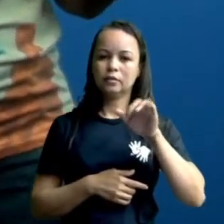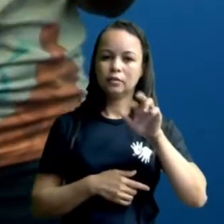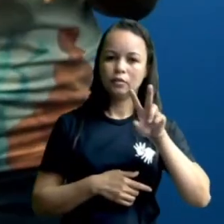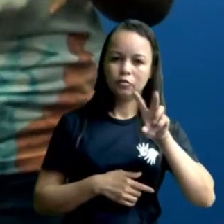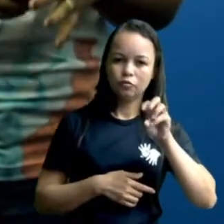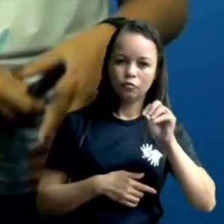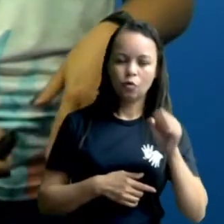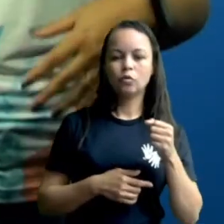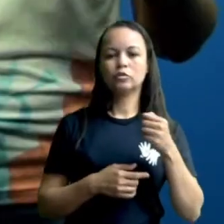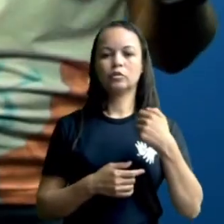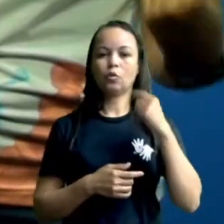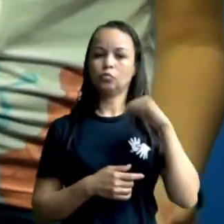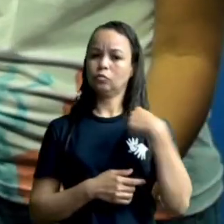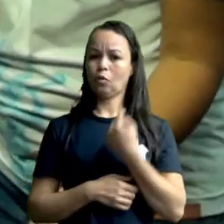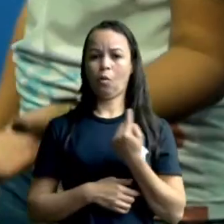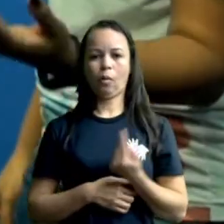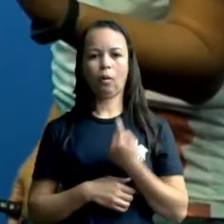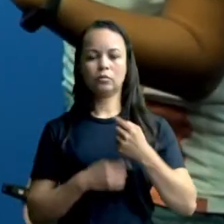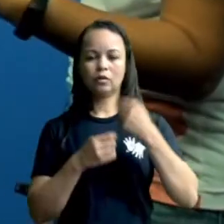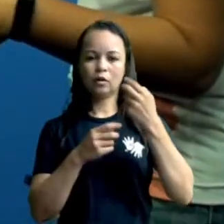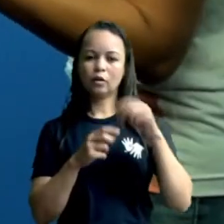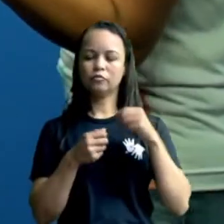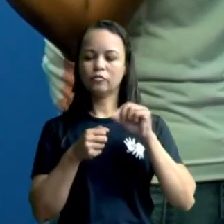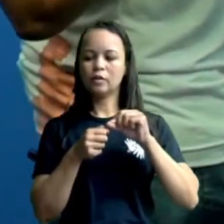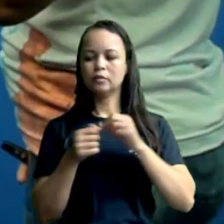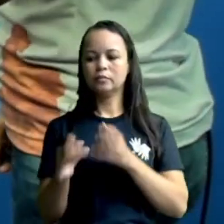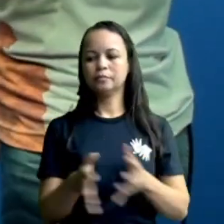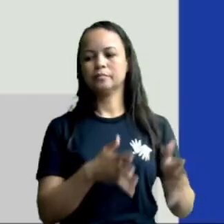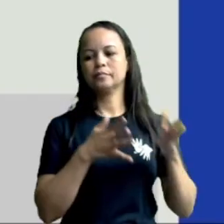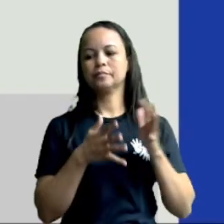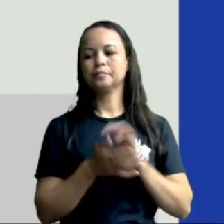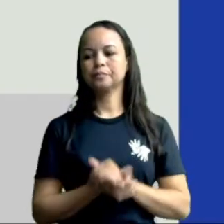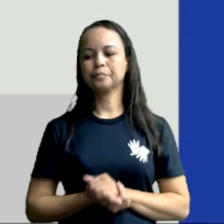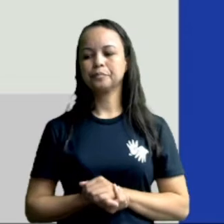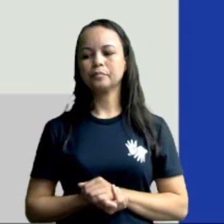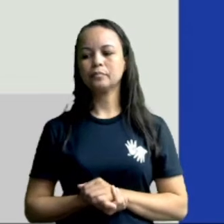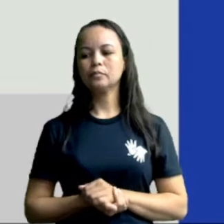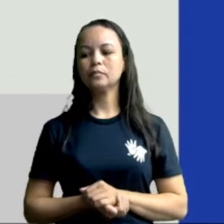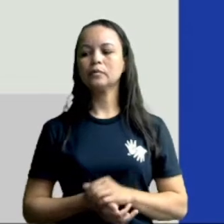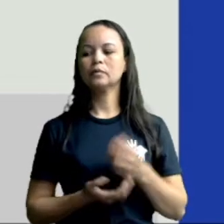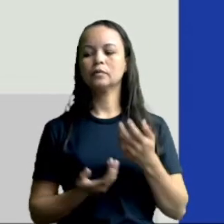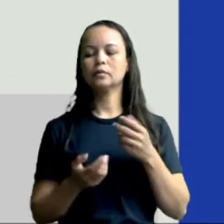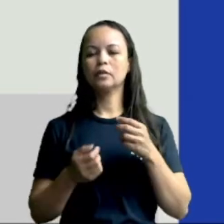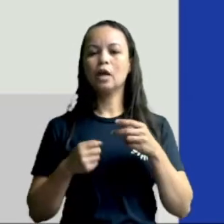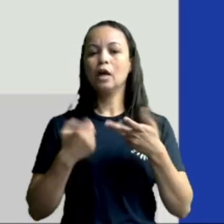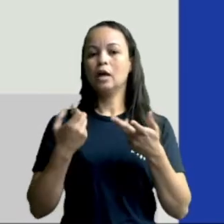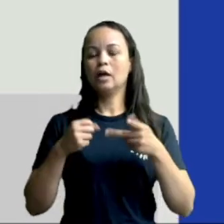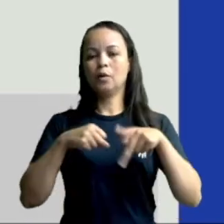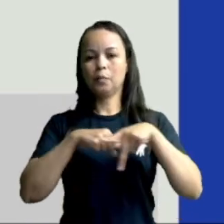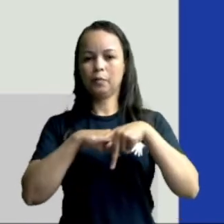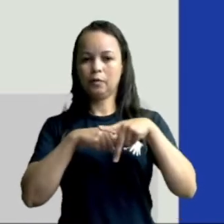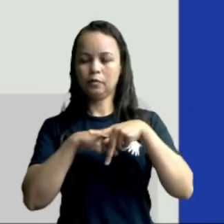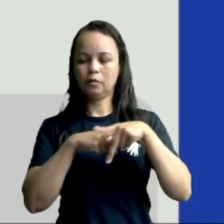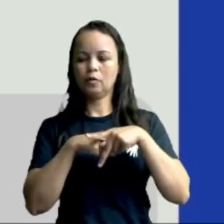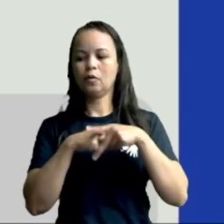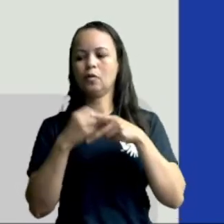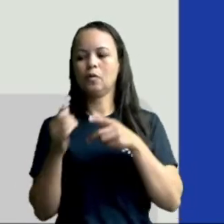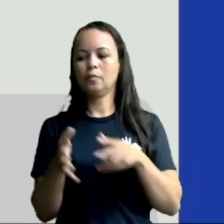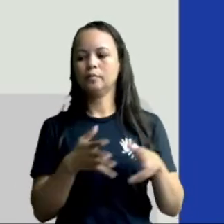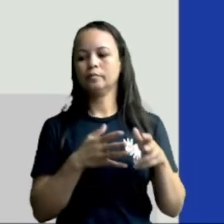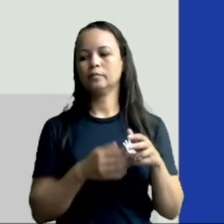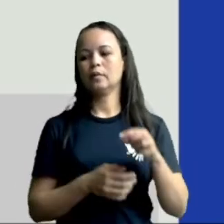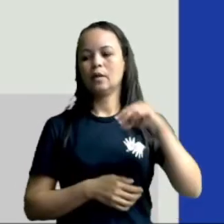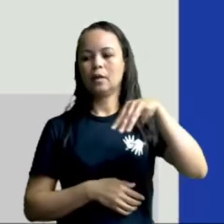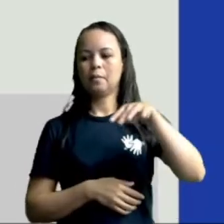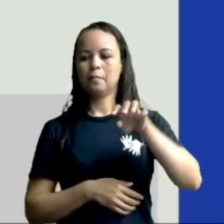certo? Então, em el caso de los verbos reflexivos, el pronombre reflexivo